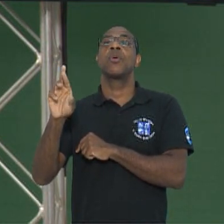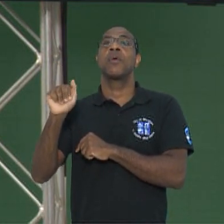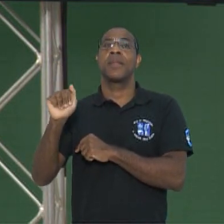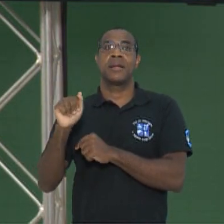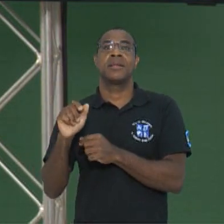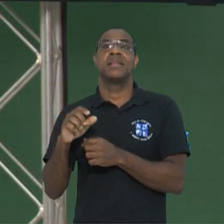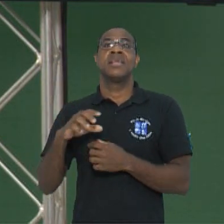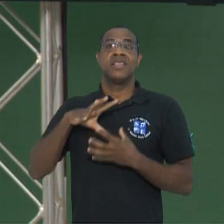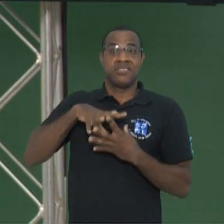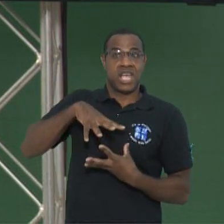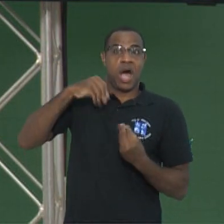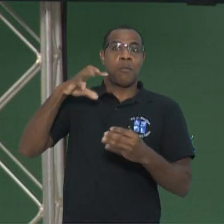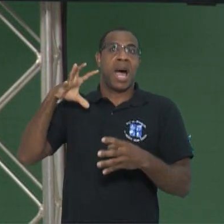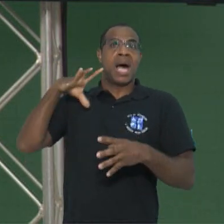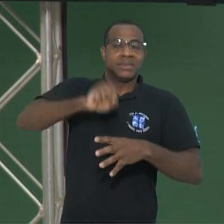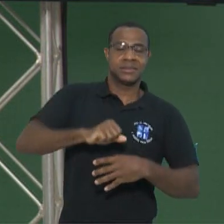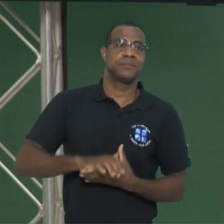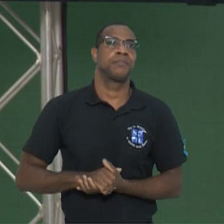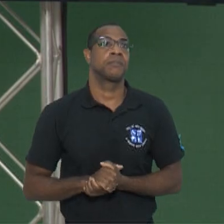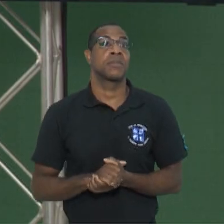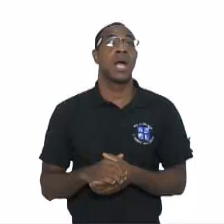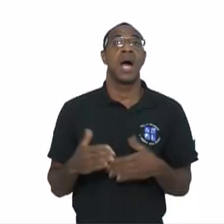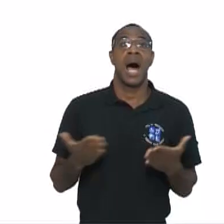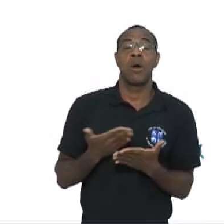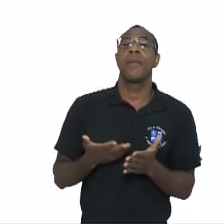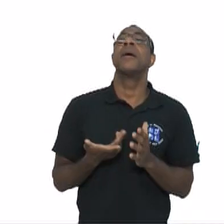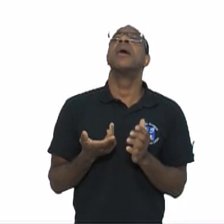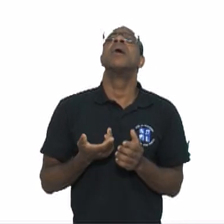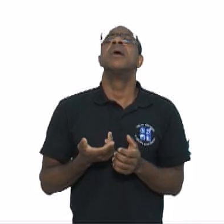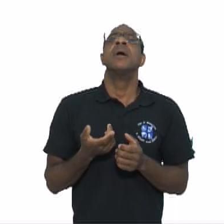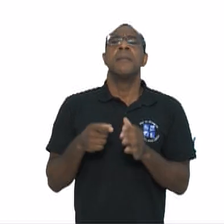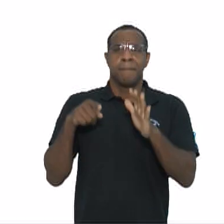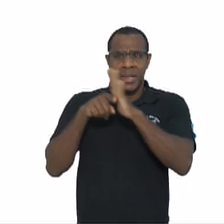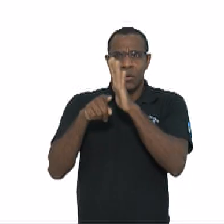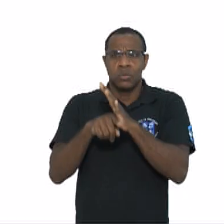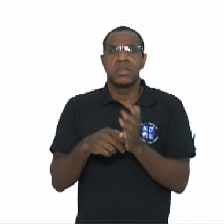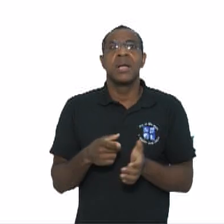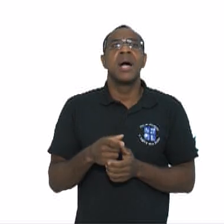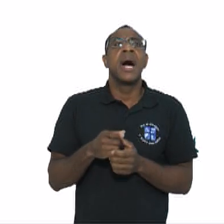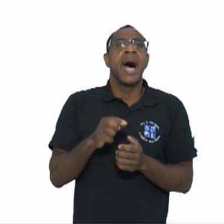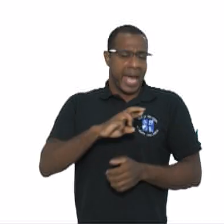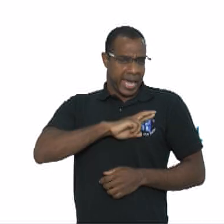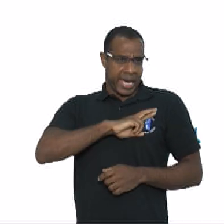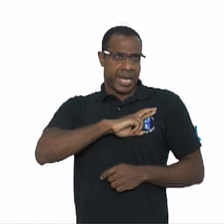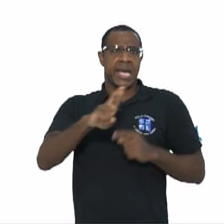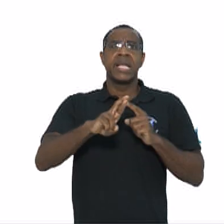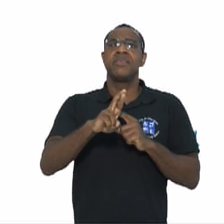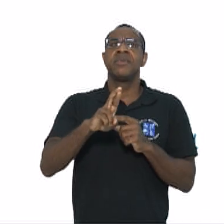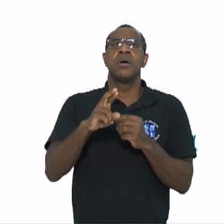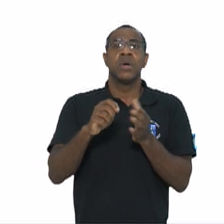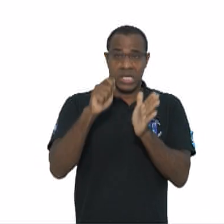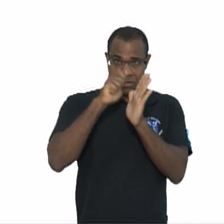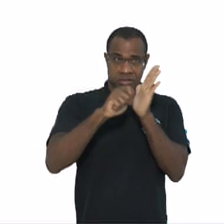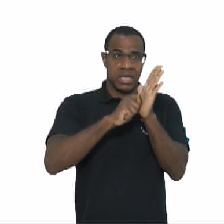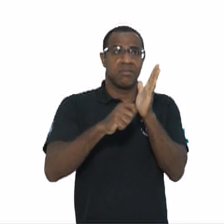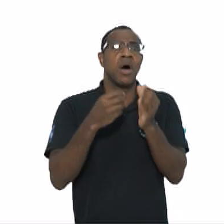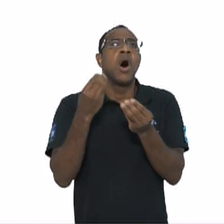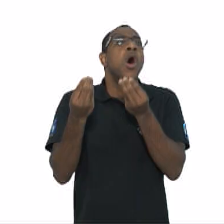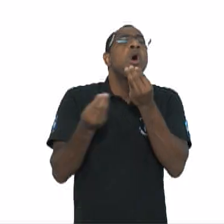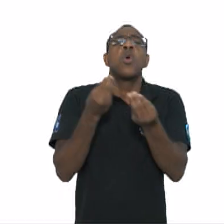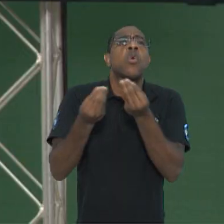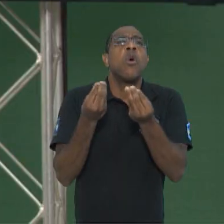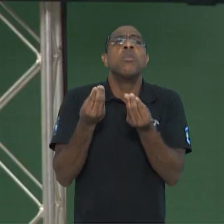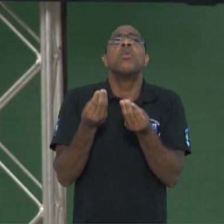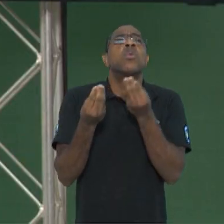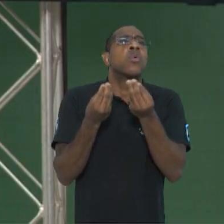vocês. Sobre a religião no Egito Antigo, descreva como funcionava o tribunal de Osíris da forma como os egípcios acreditavam. Vocês vão ter